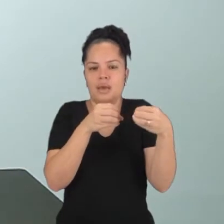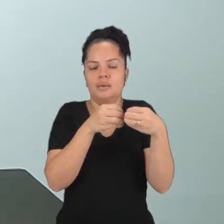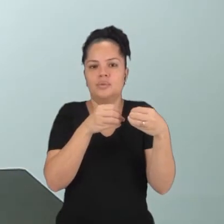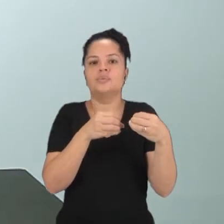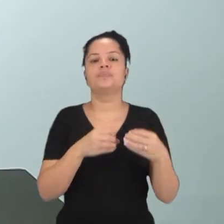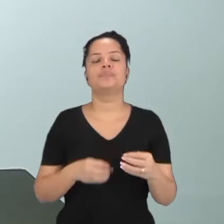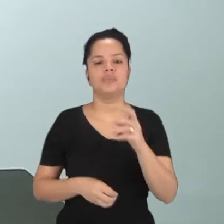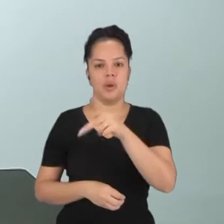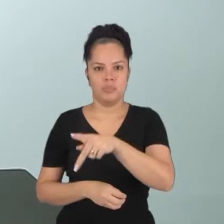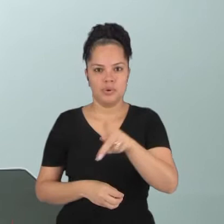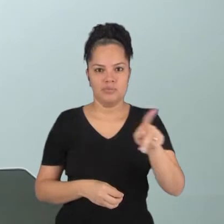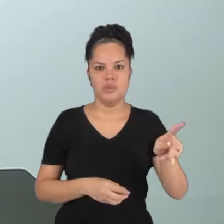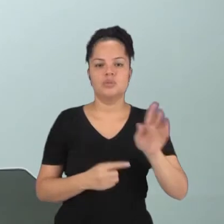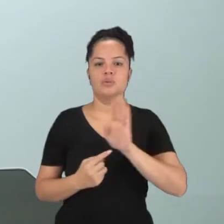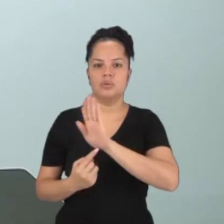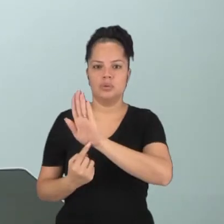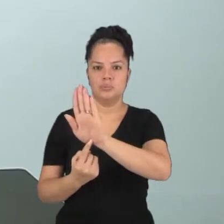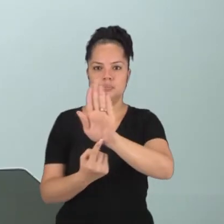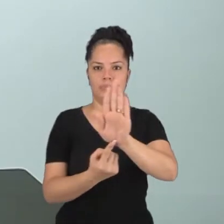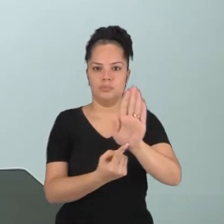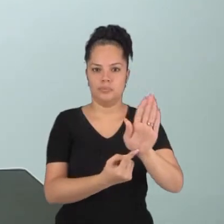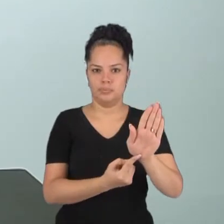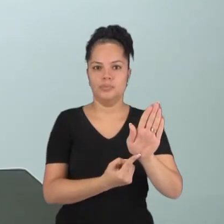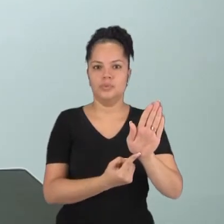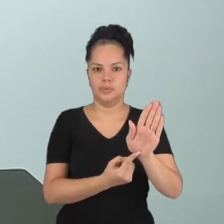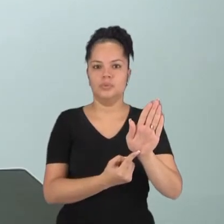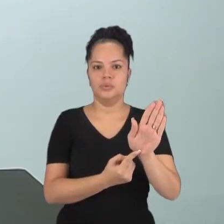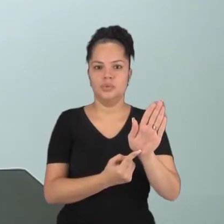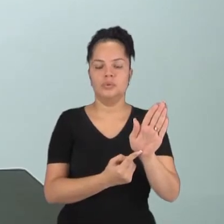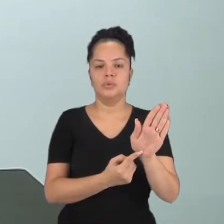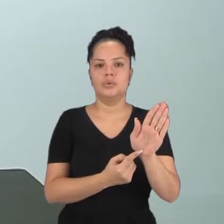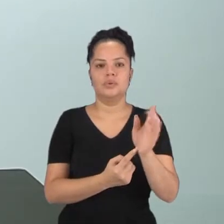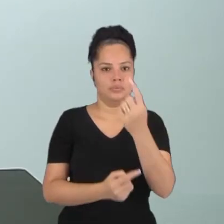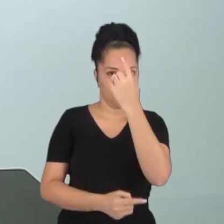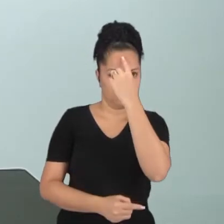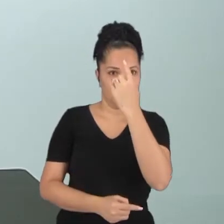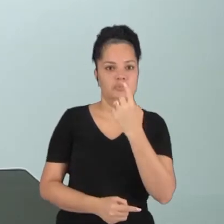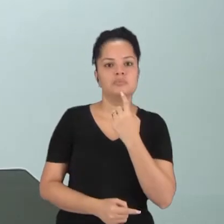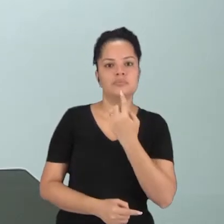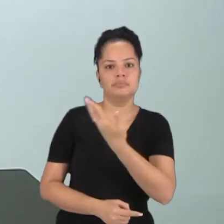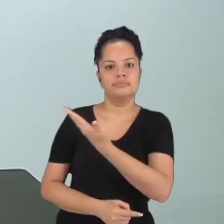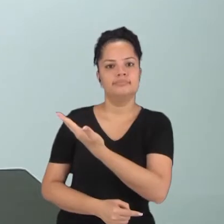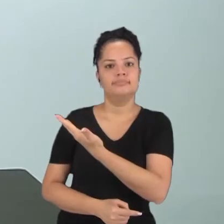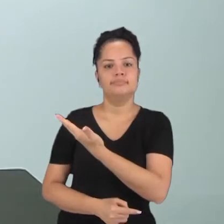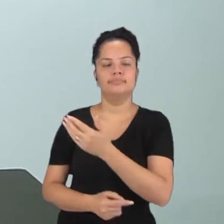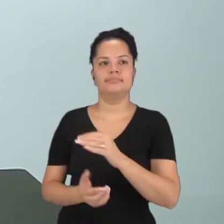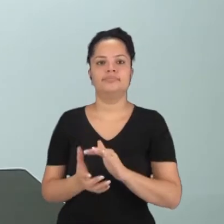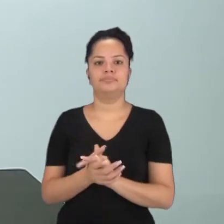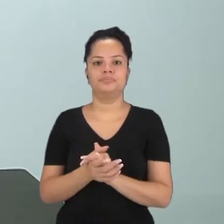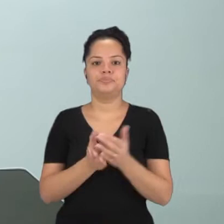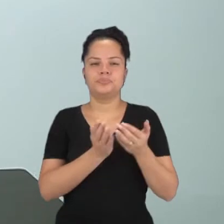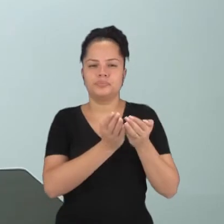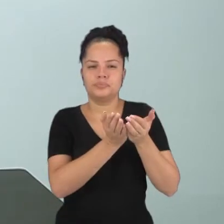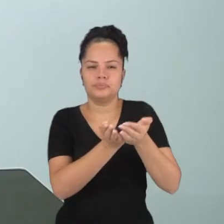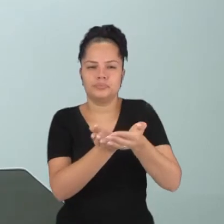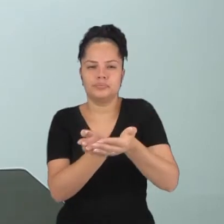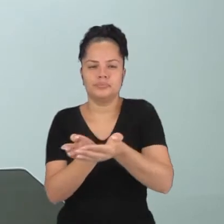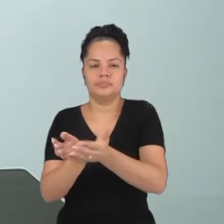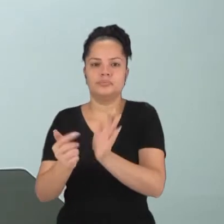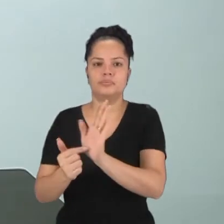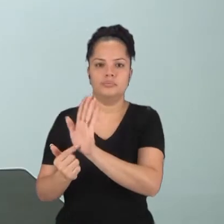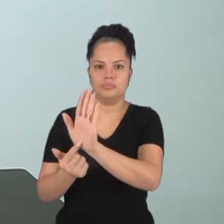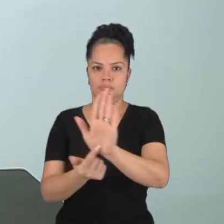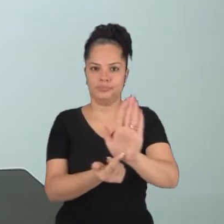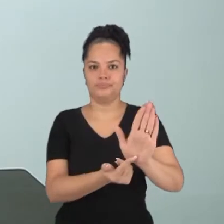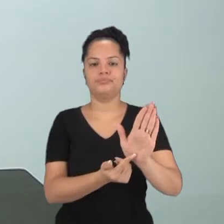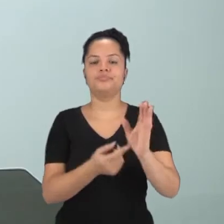vocês, verem a representação, desse navio negreiro, simular um pouco de como